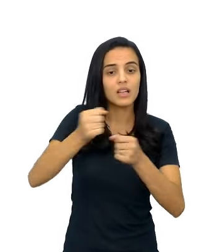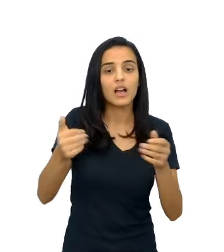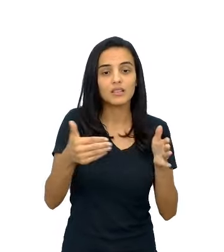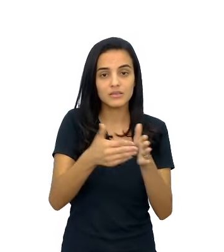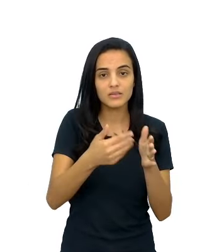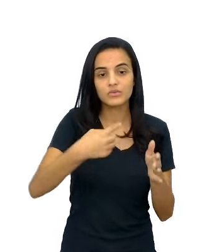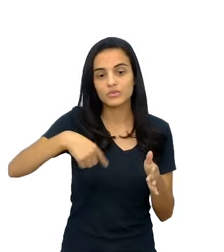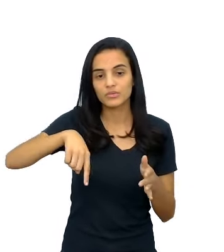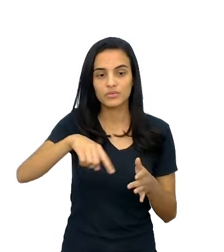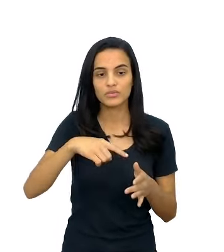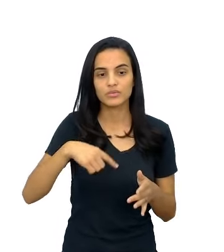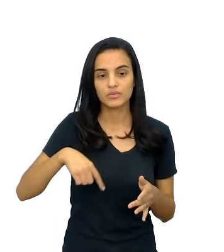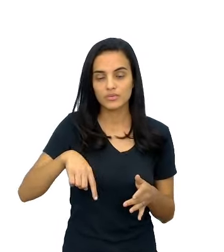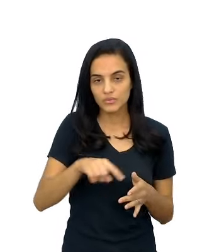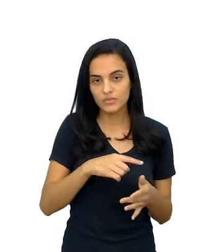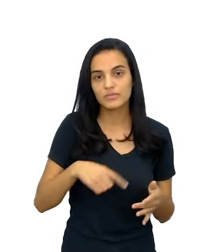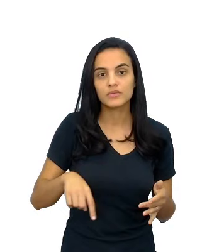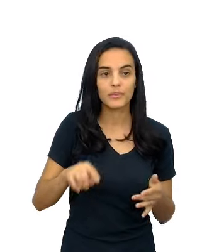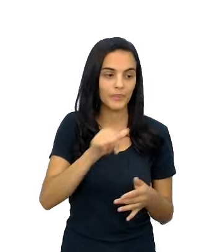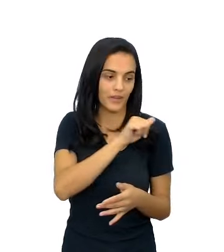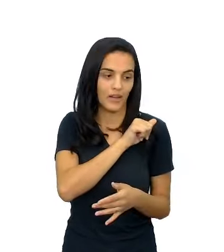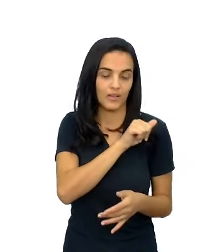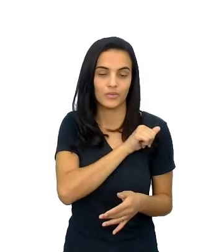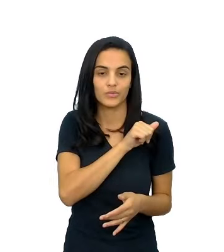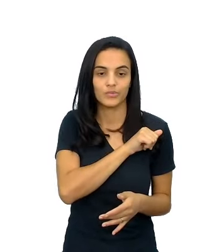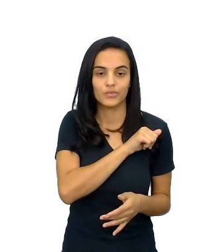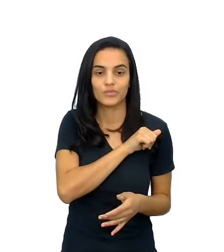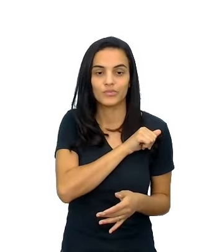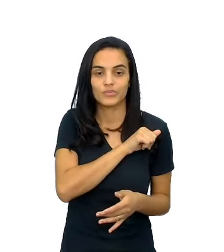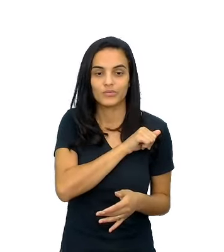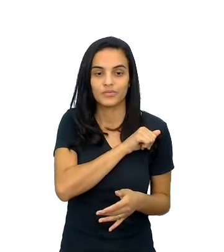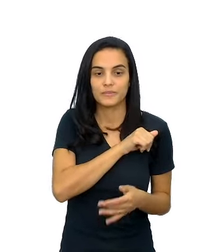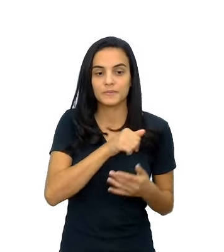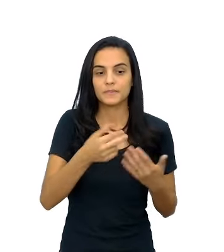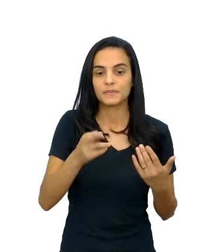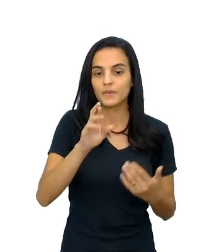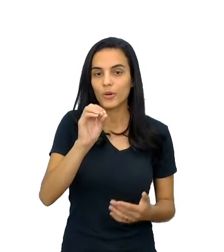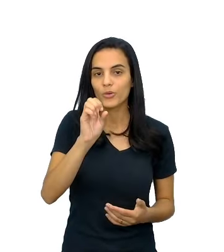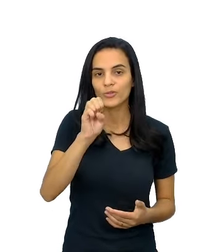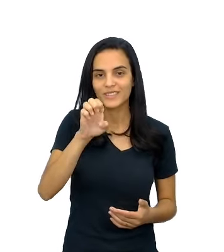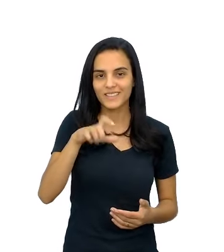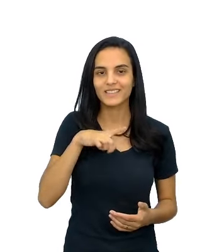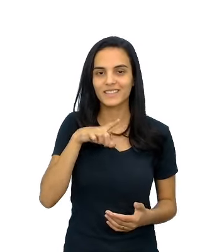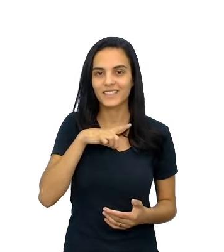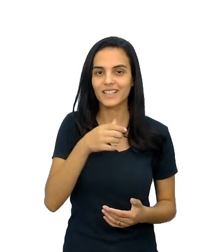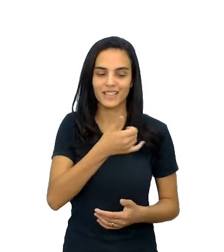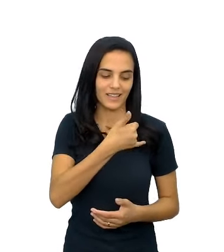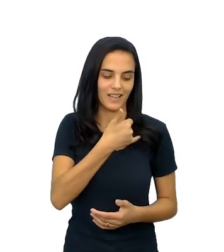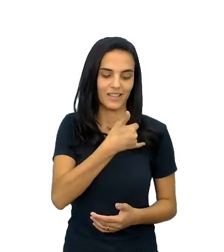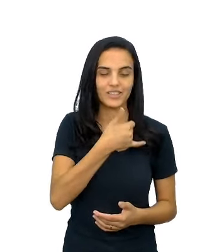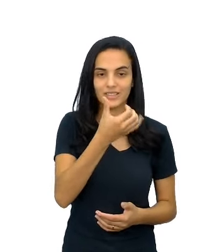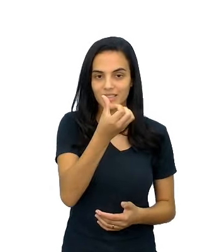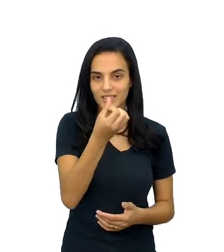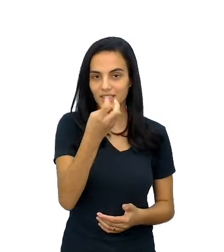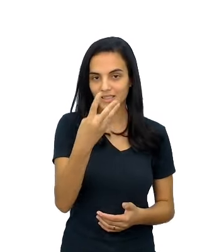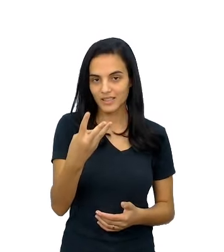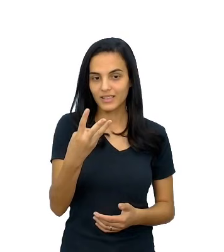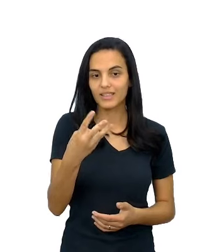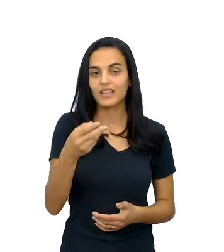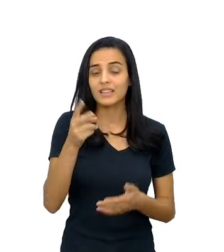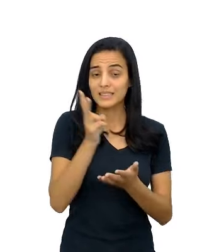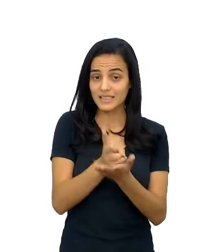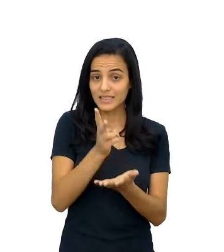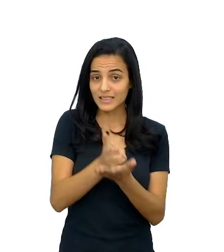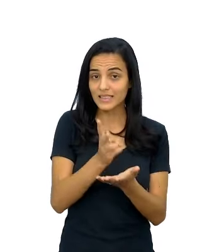nós, enquanto alunos, né, eu creio que na escola, eu digo eu, Rosana, né, porque eu tenho 63 anos, a geometria, ela ficava sempre